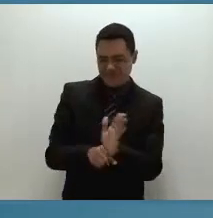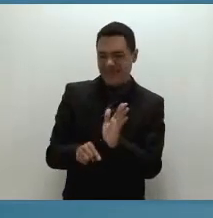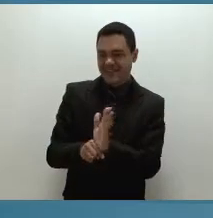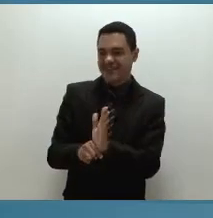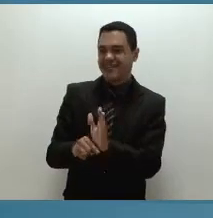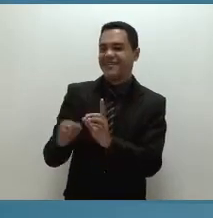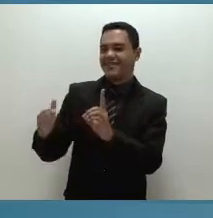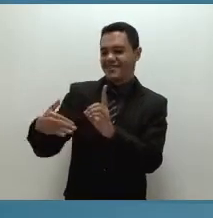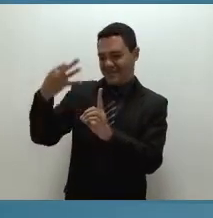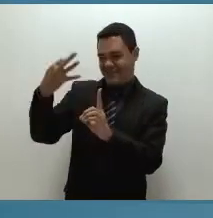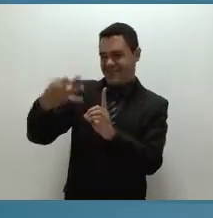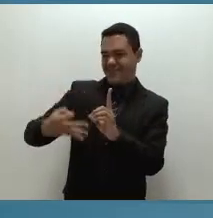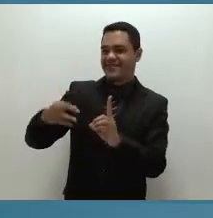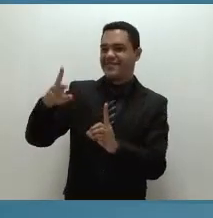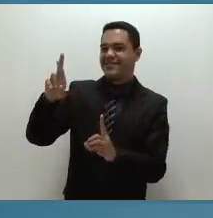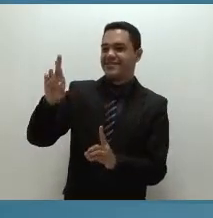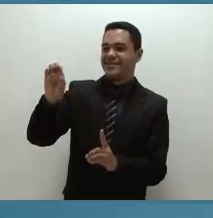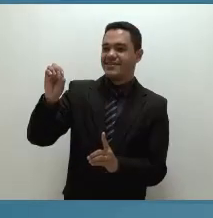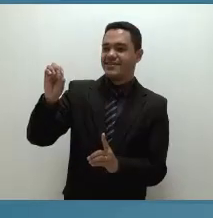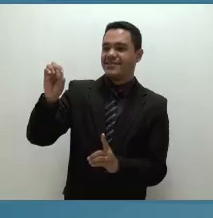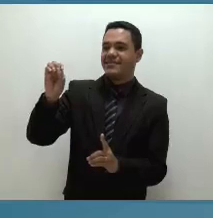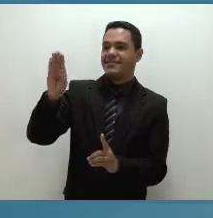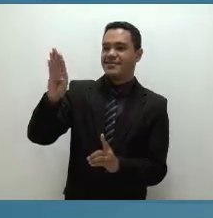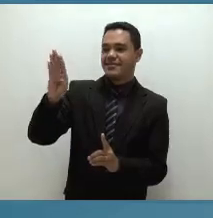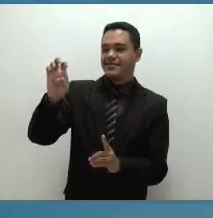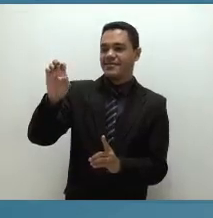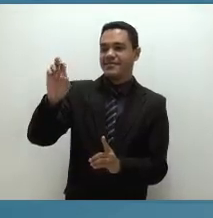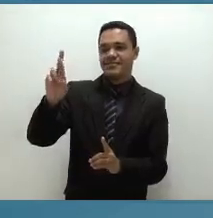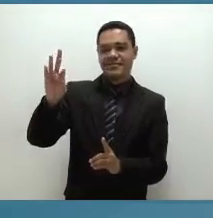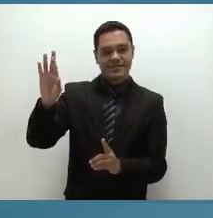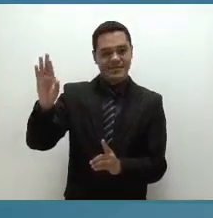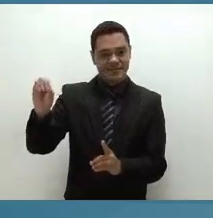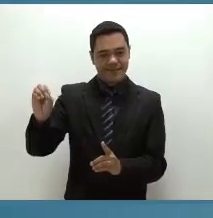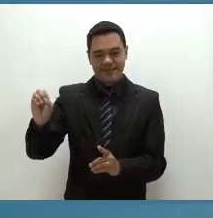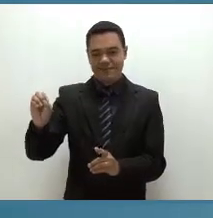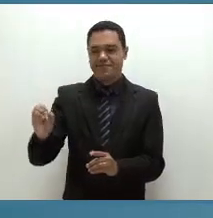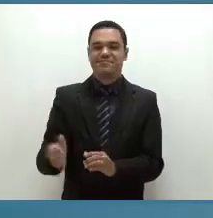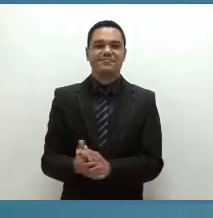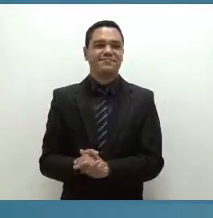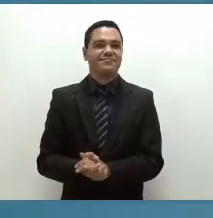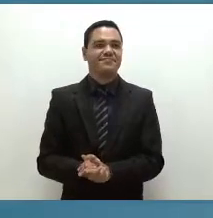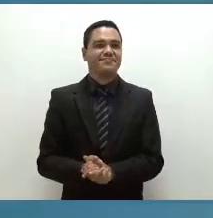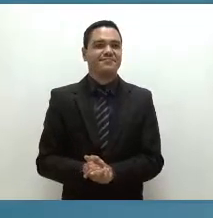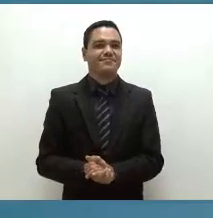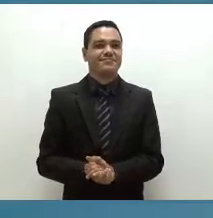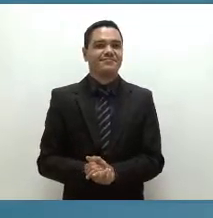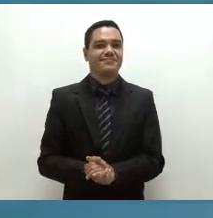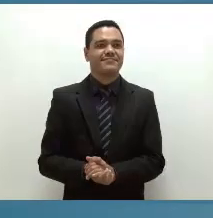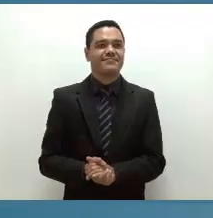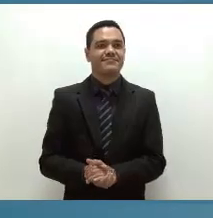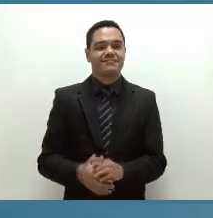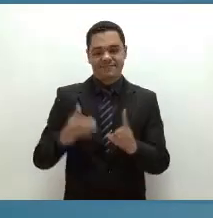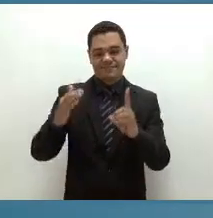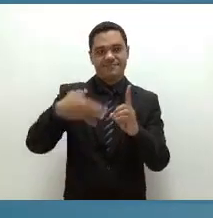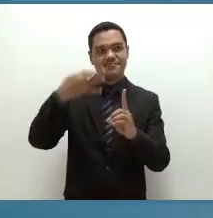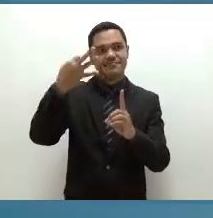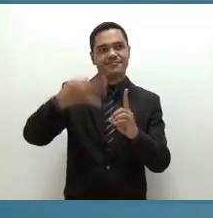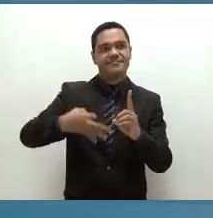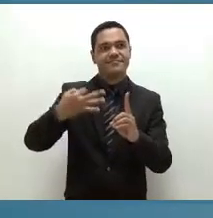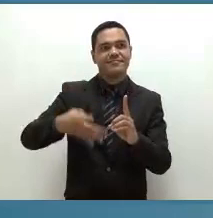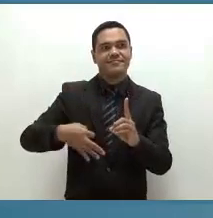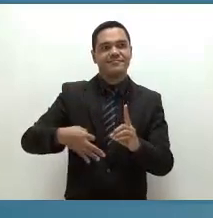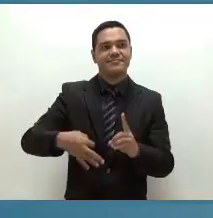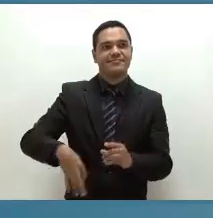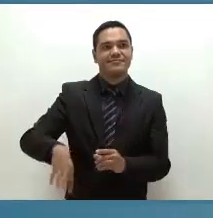nosso colega desembargador Roberto. Obrigada, excelência. Desembargadora Eva do Amaral Coelho. Excelência, apoio